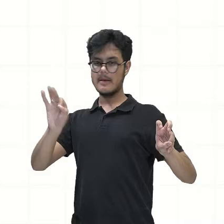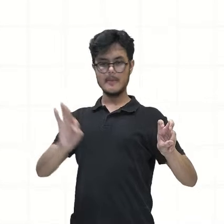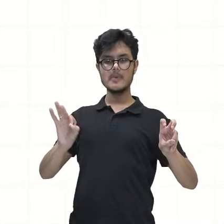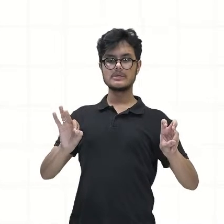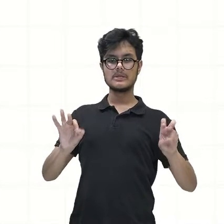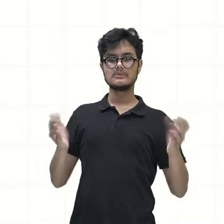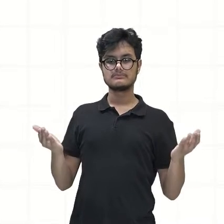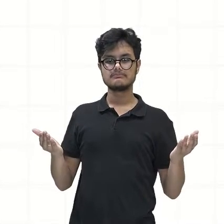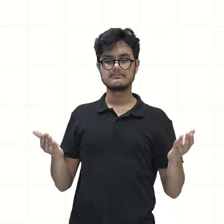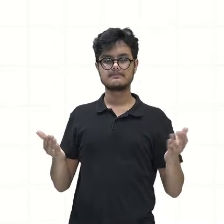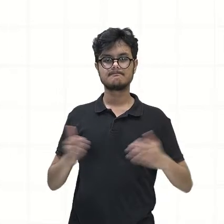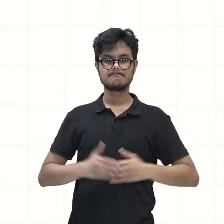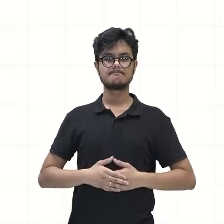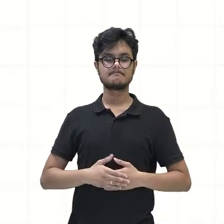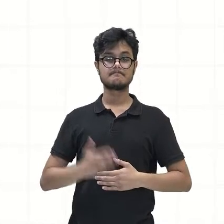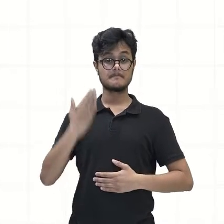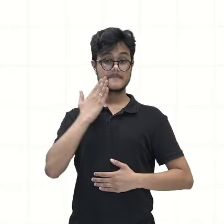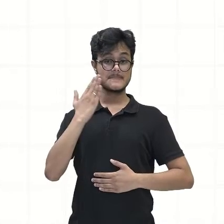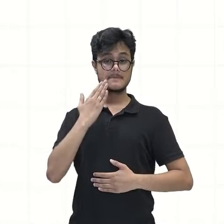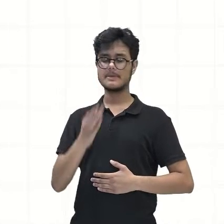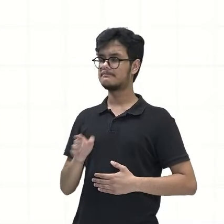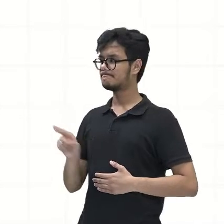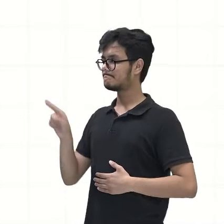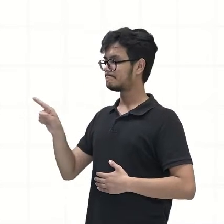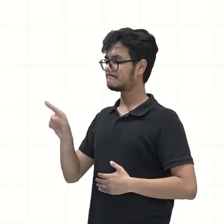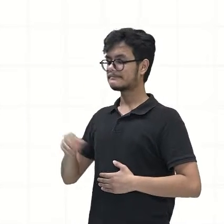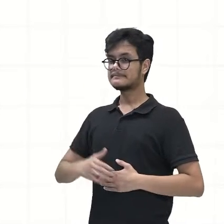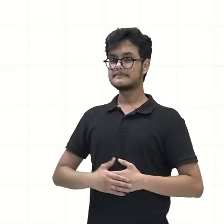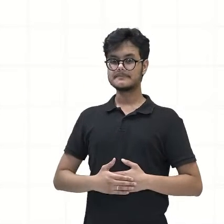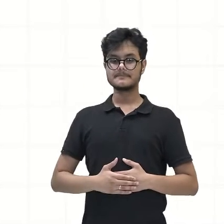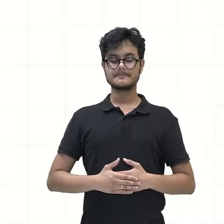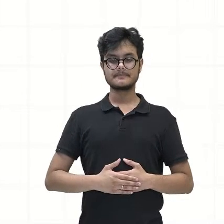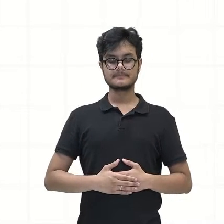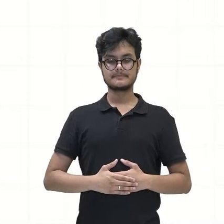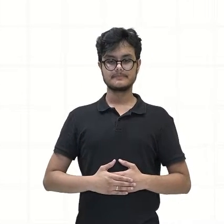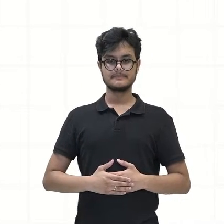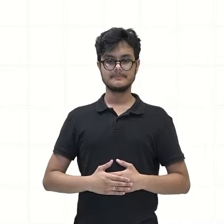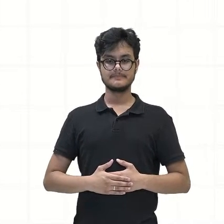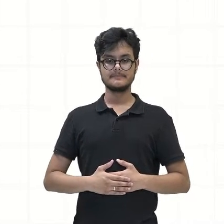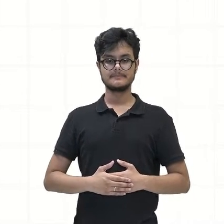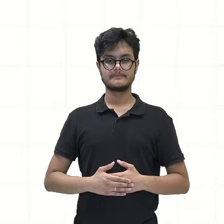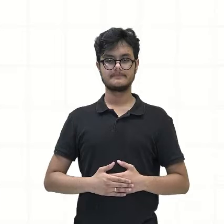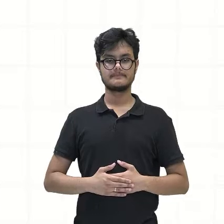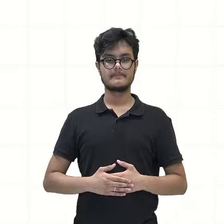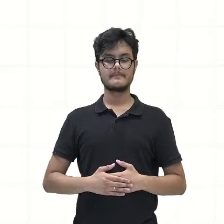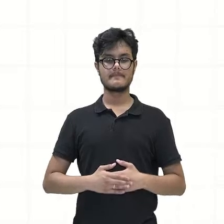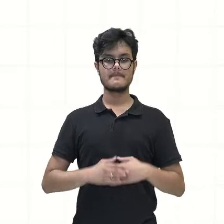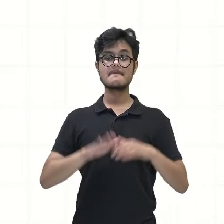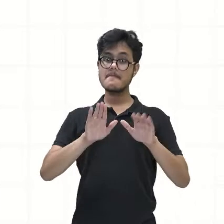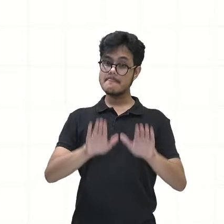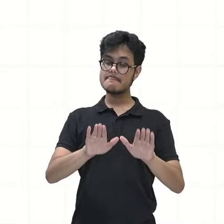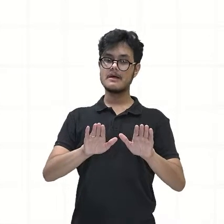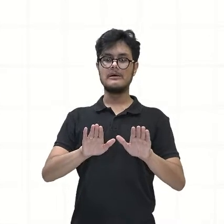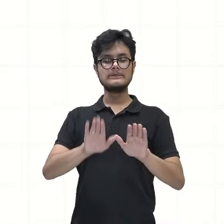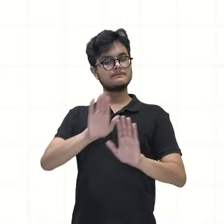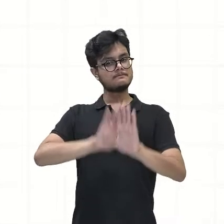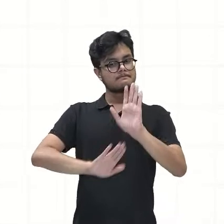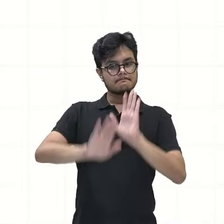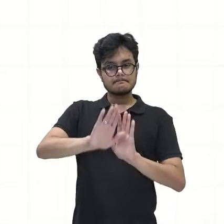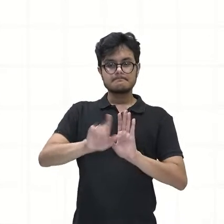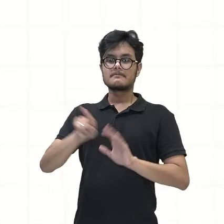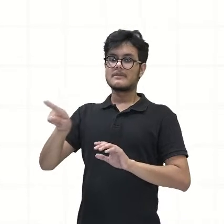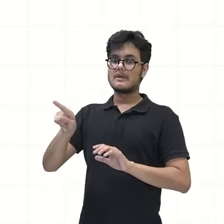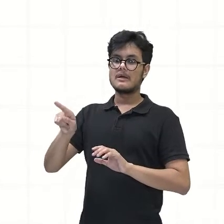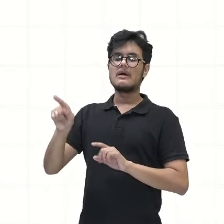0,05% e 0,10%. Então, aqui é um primeiro fator que pode nos levar a